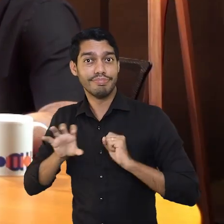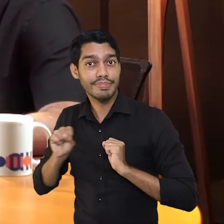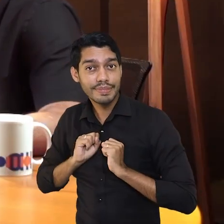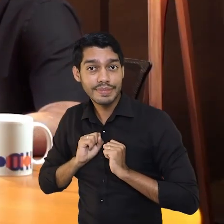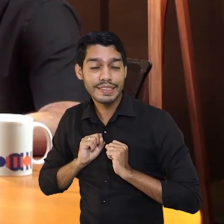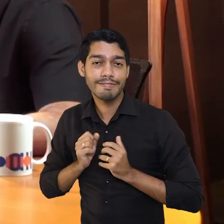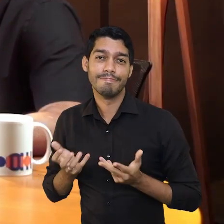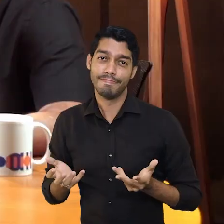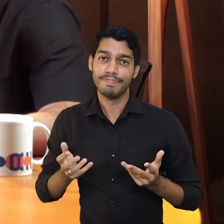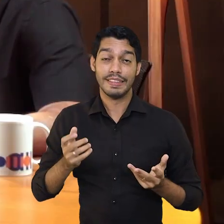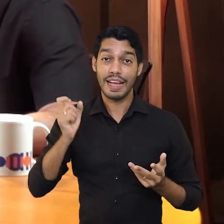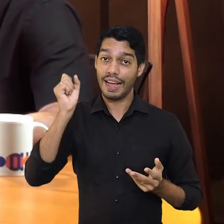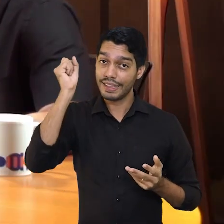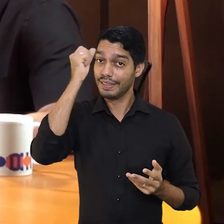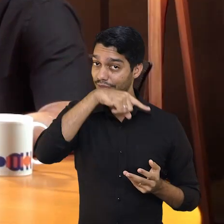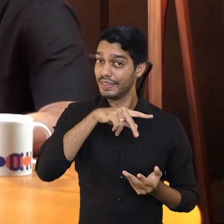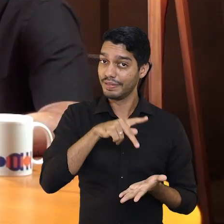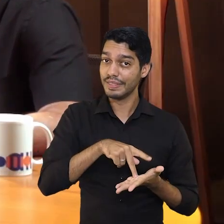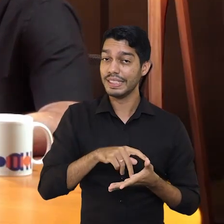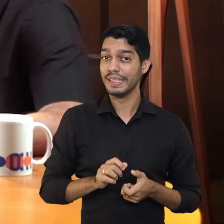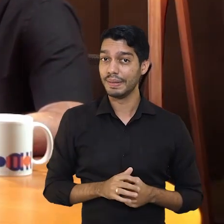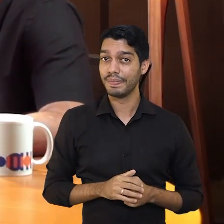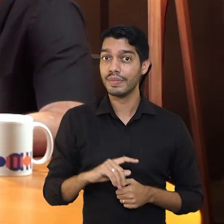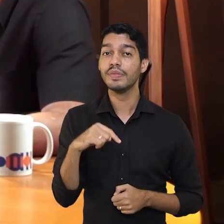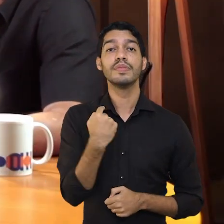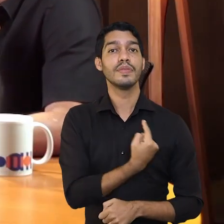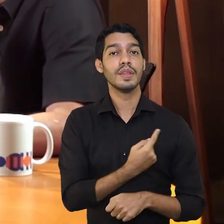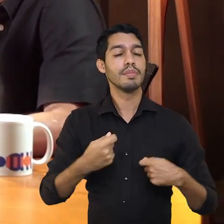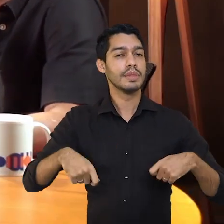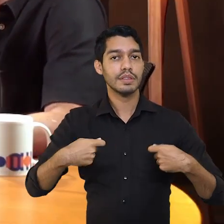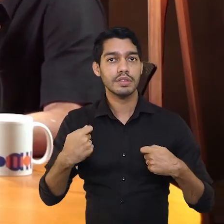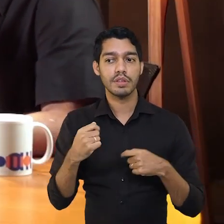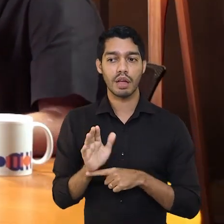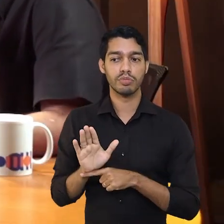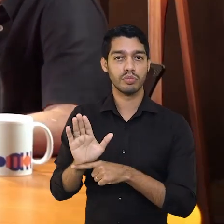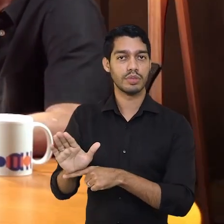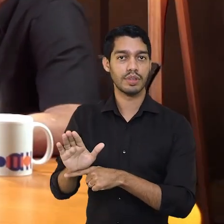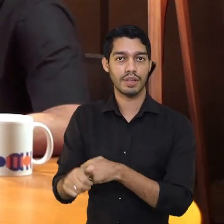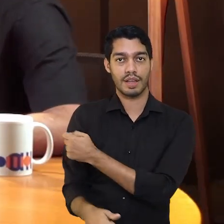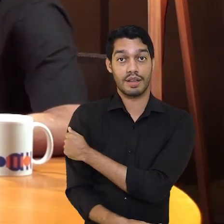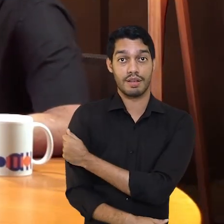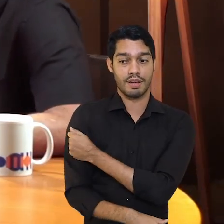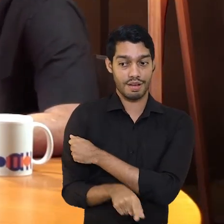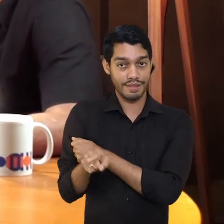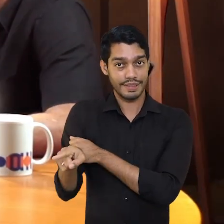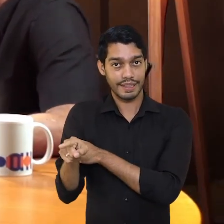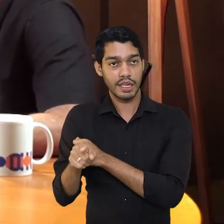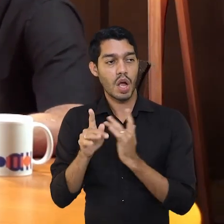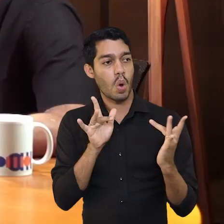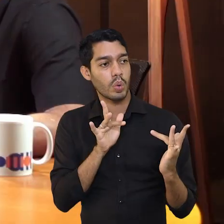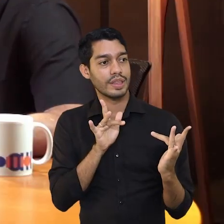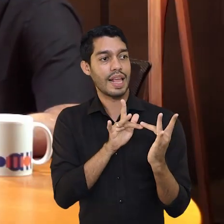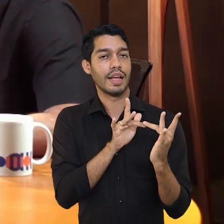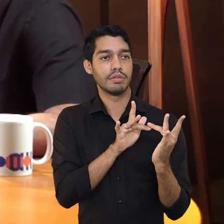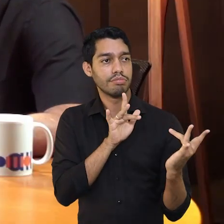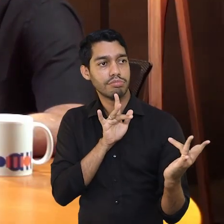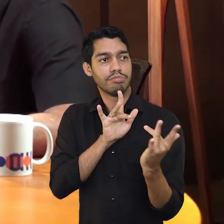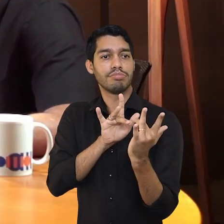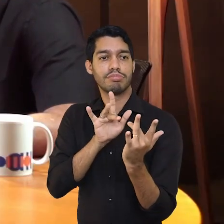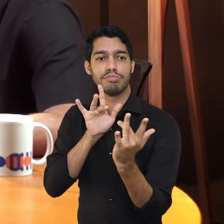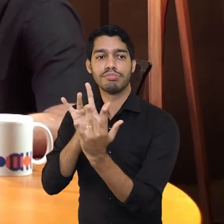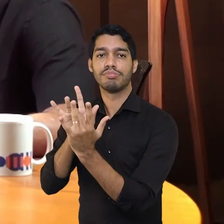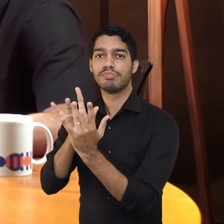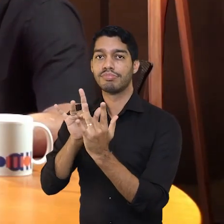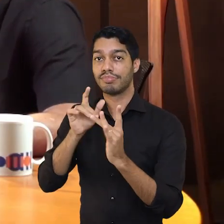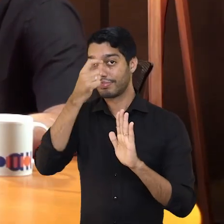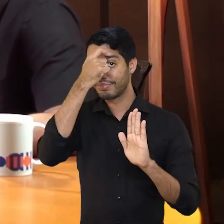celulares, por exemplo, isso é muito desafiador. Então, a gente precisa formar esse aluno para entrar em contato com o SA, né? Para que